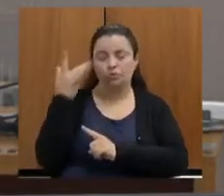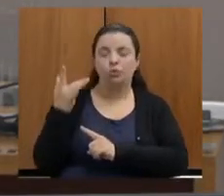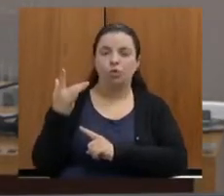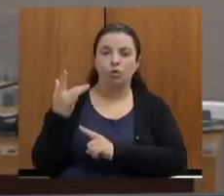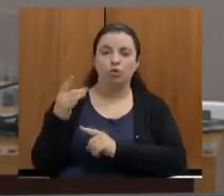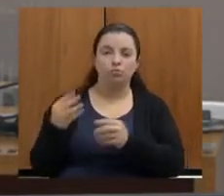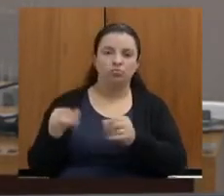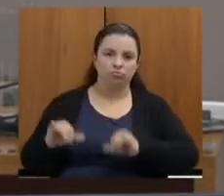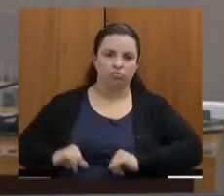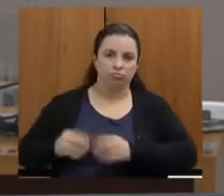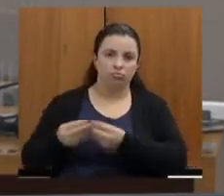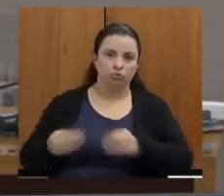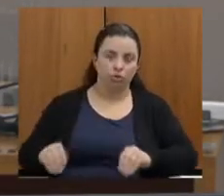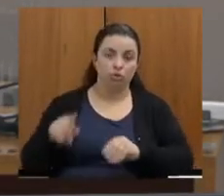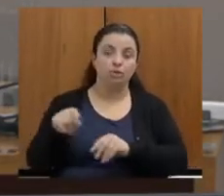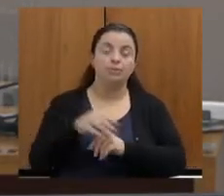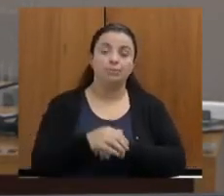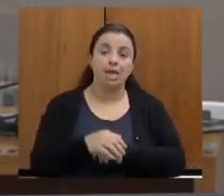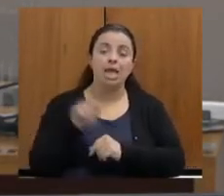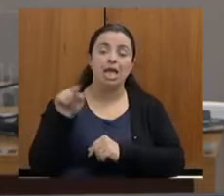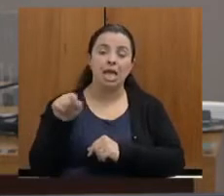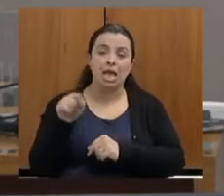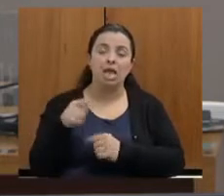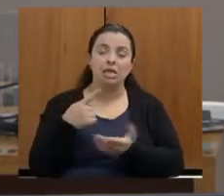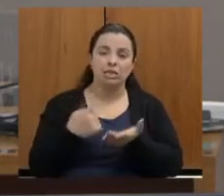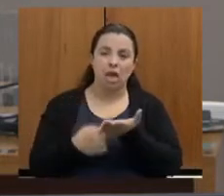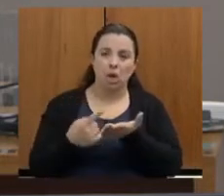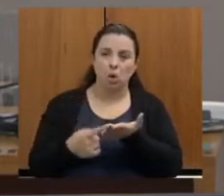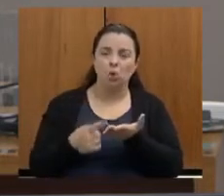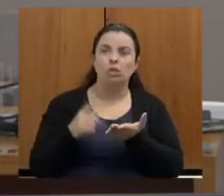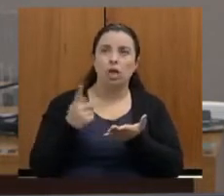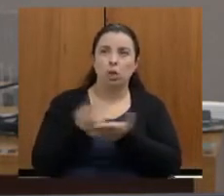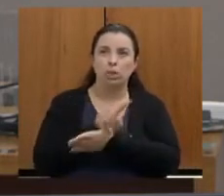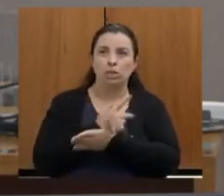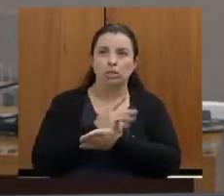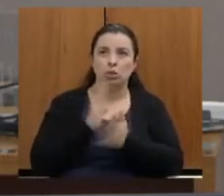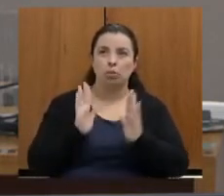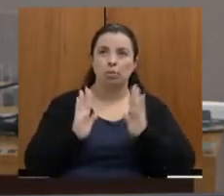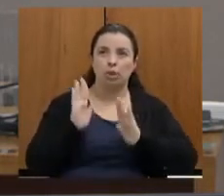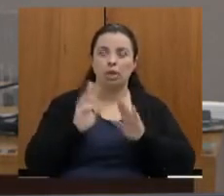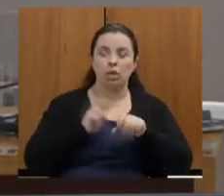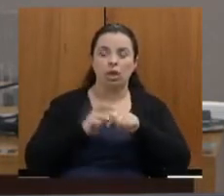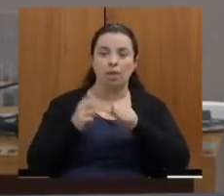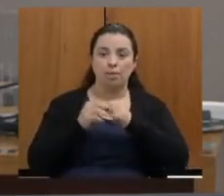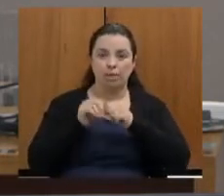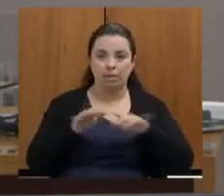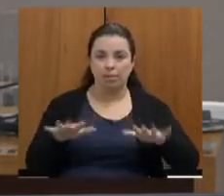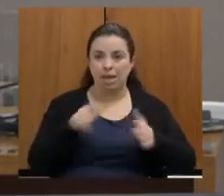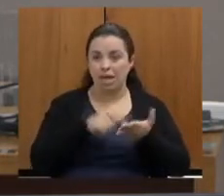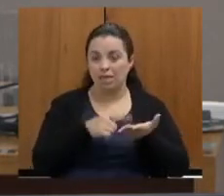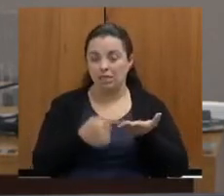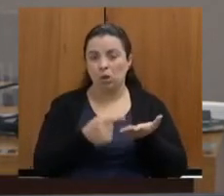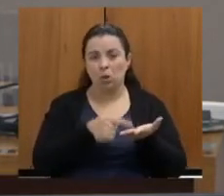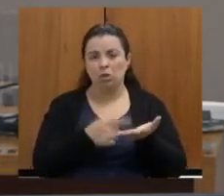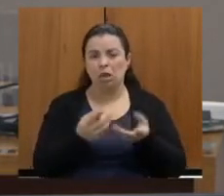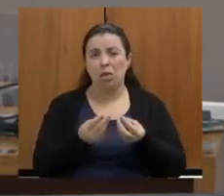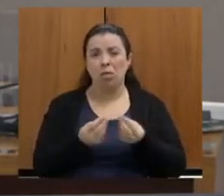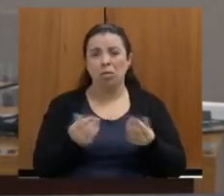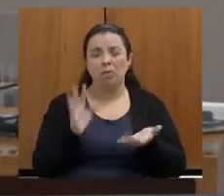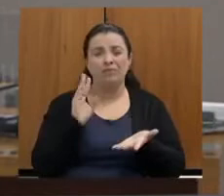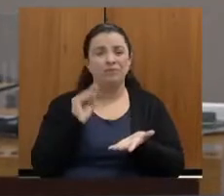acordo que eles certa forma obrigaram a ser feito durante a pandemia tem se mostrado completamente insuficiente